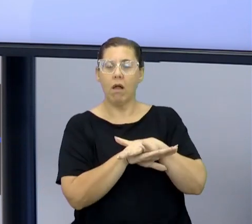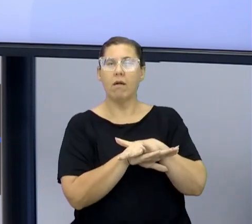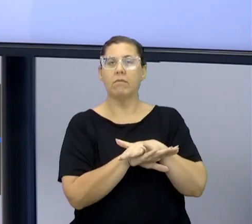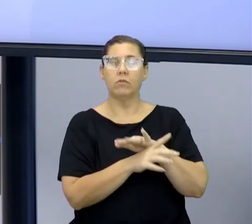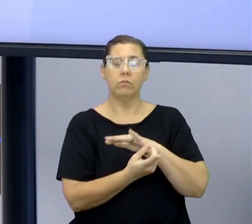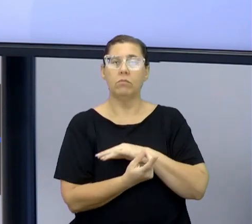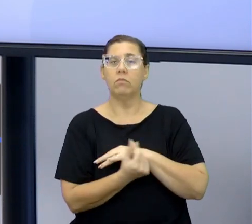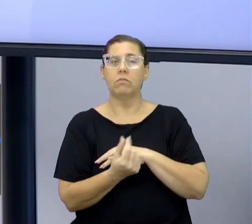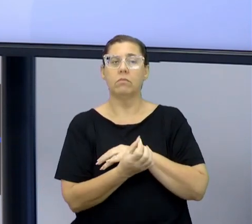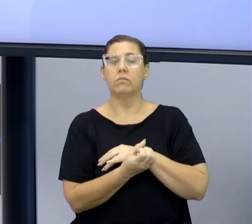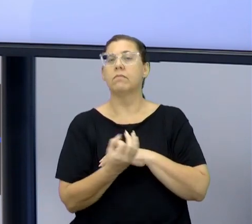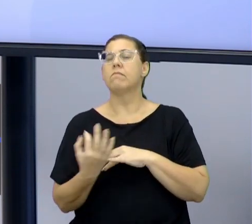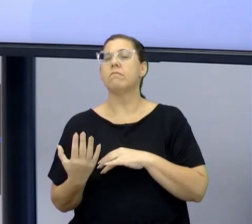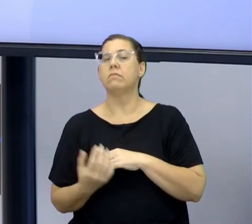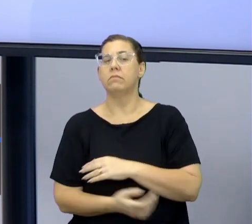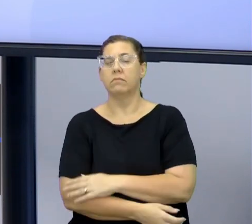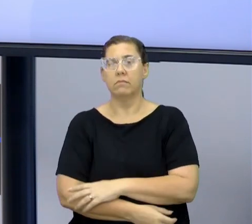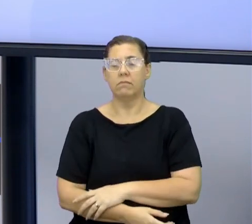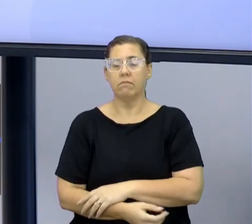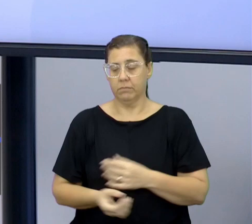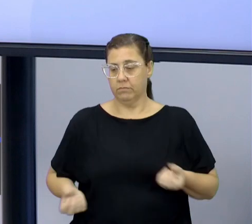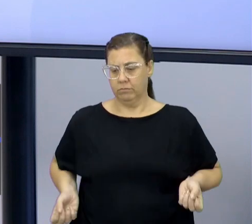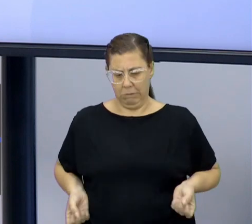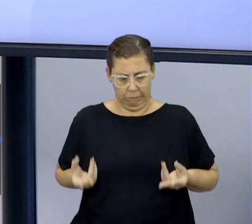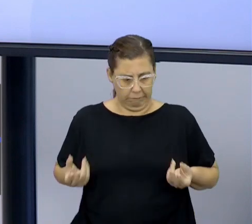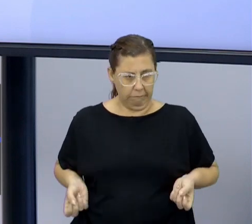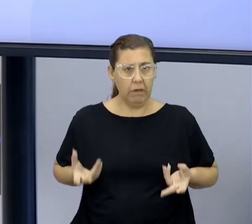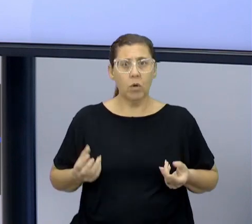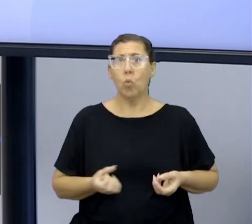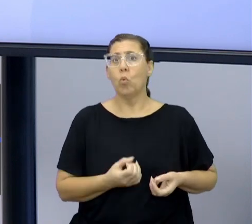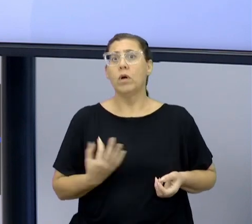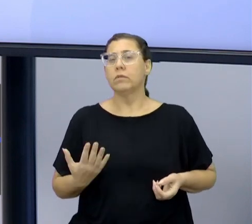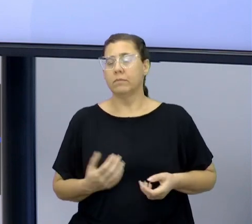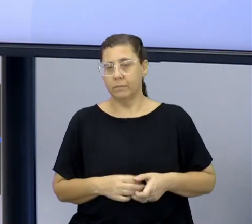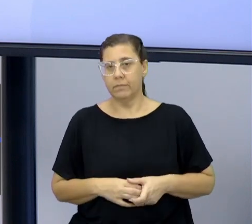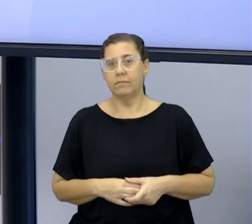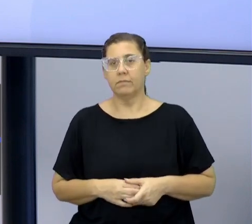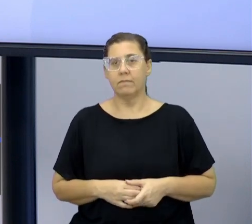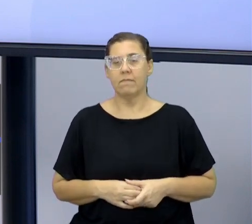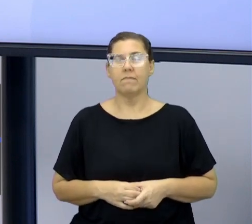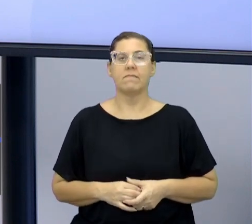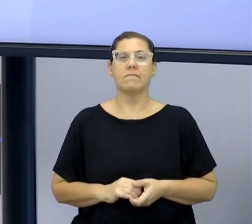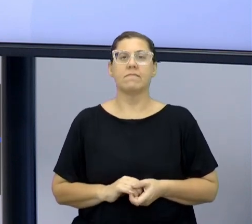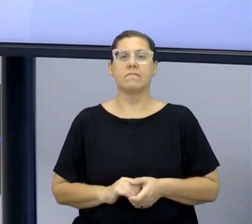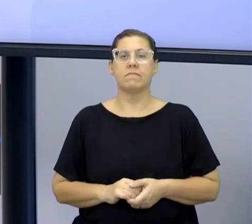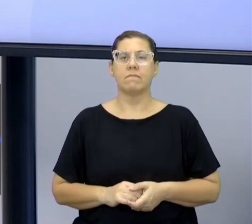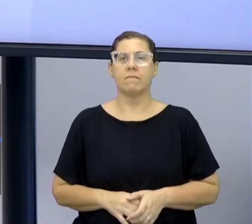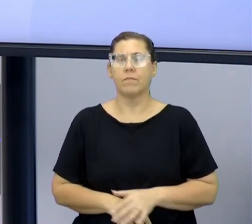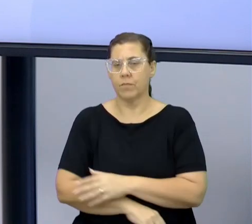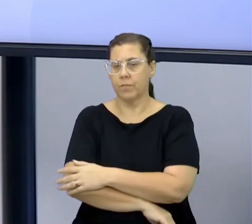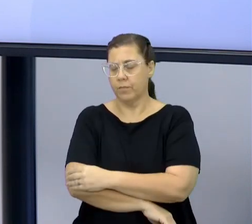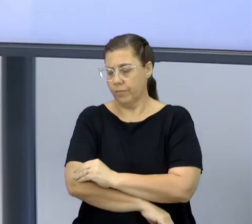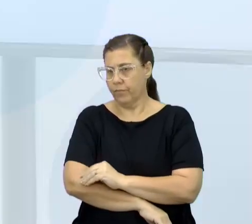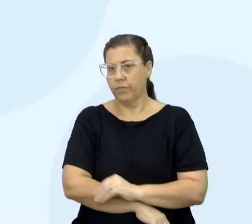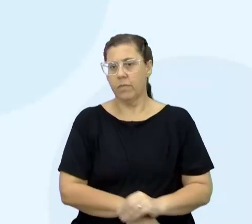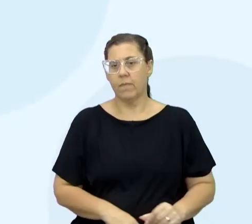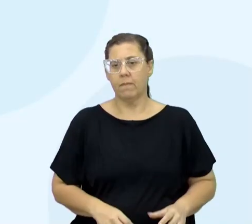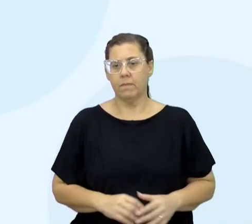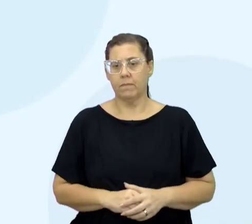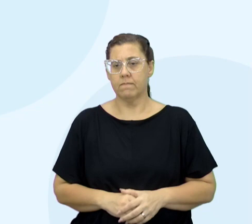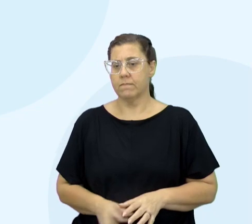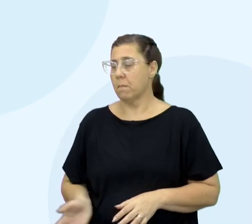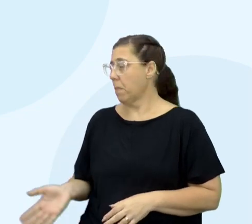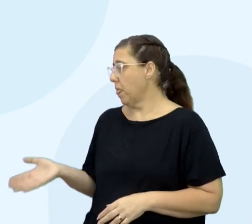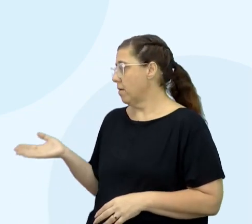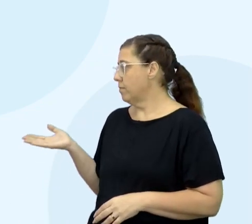vai precisar gastar e o que a gente pode e o que a gente não pode gastar durante o mês. E aí, ó,